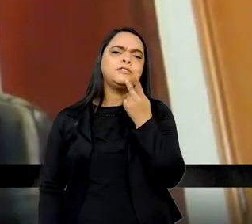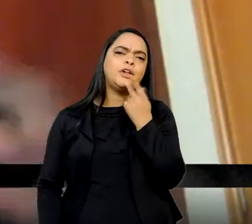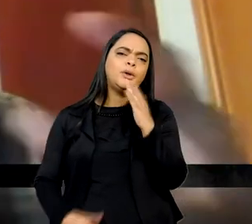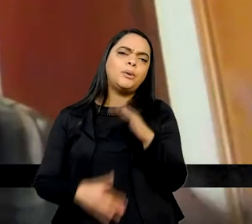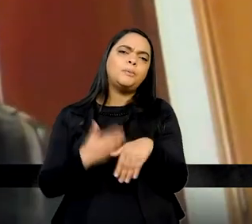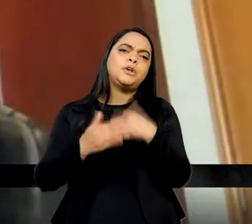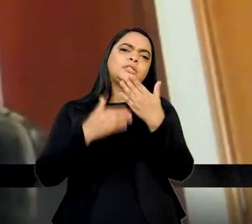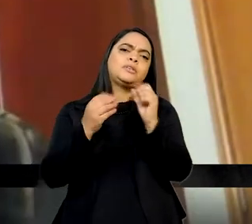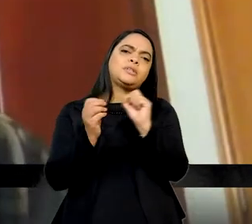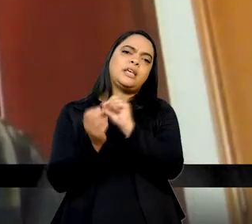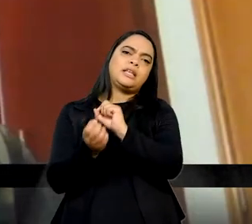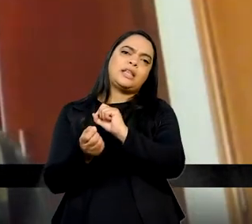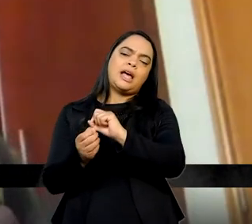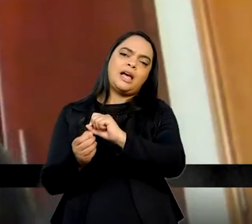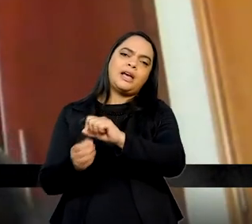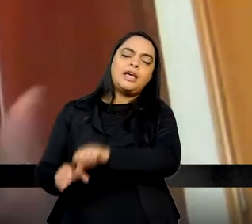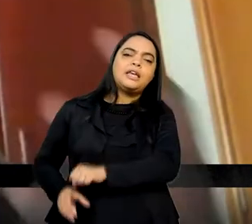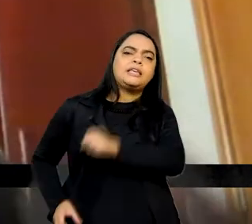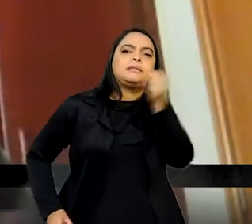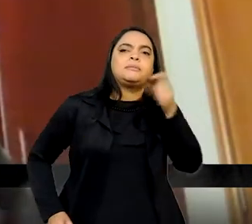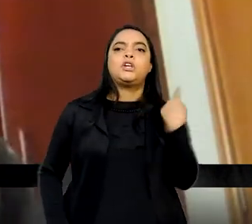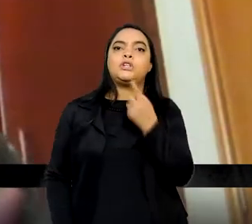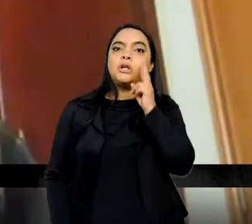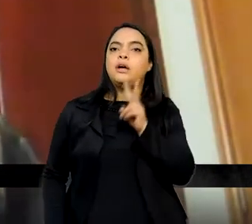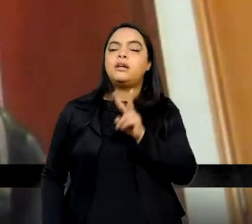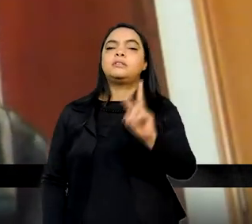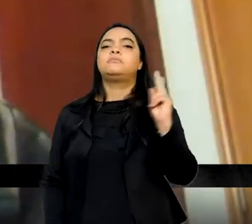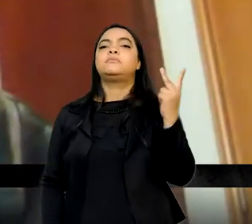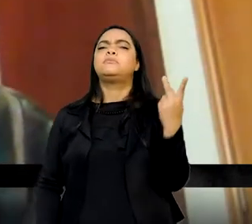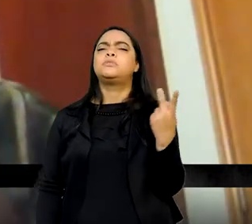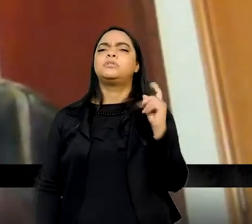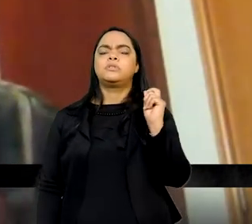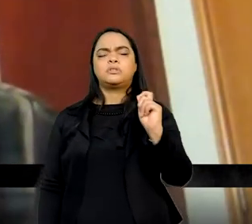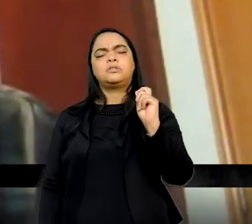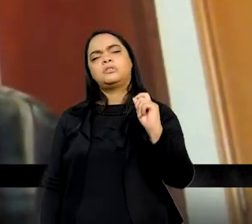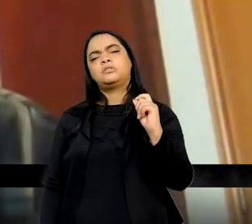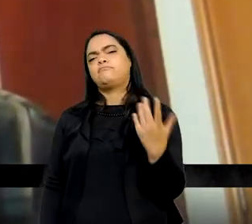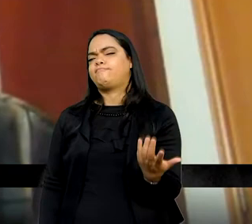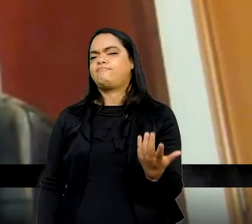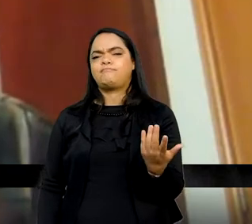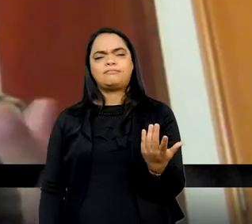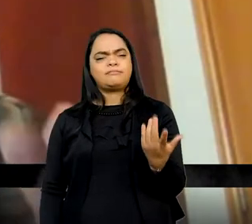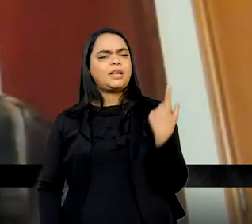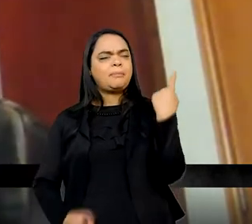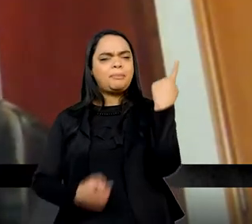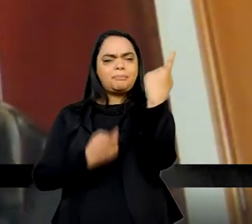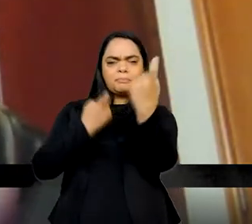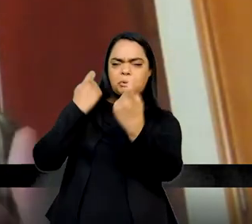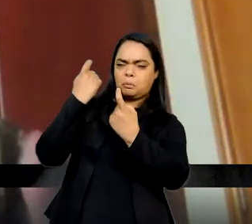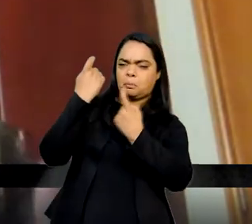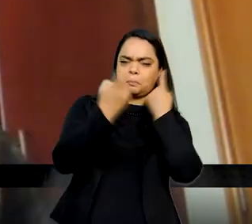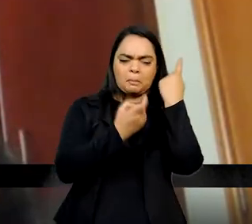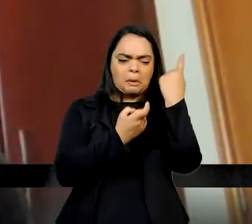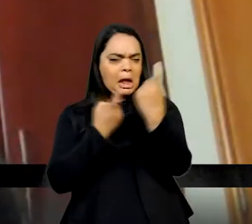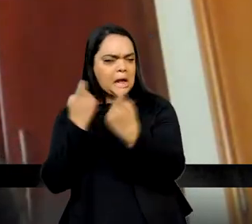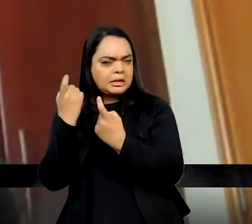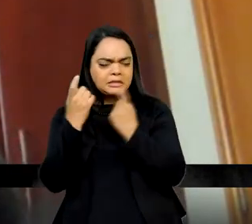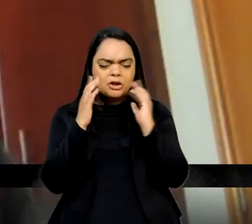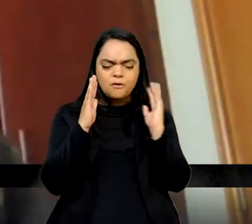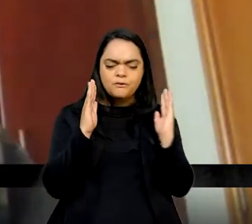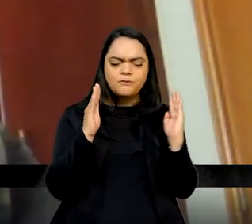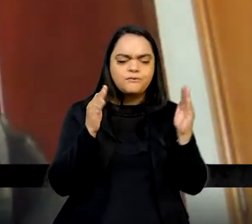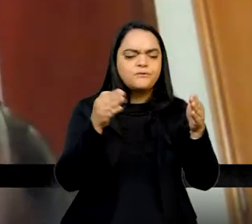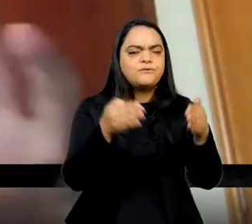da independência, a gente vê uma historiografia muito preocupada, muito